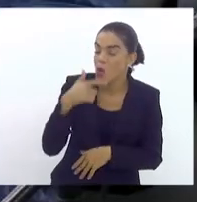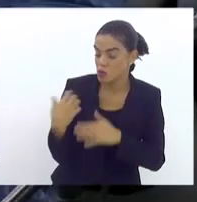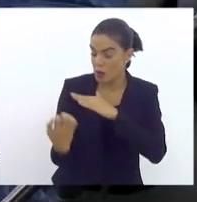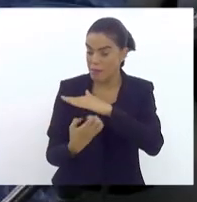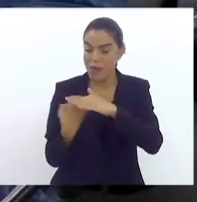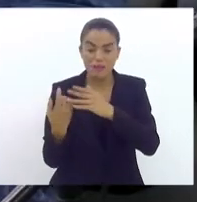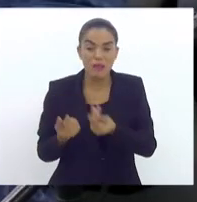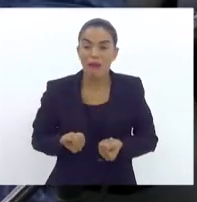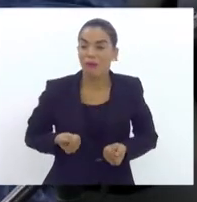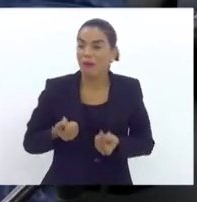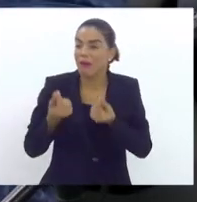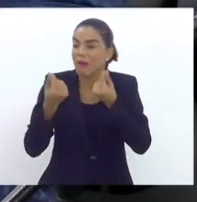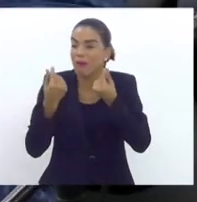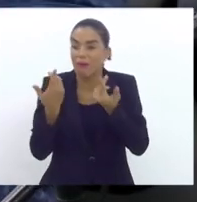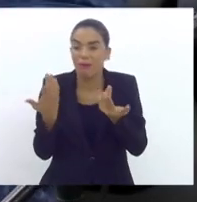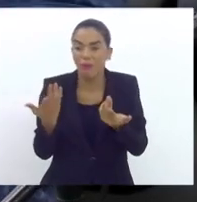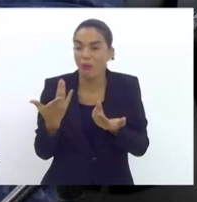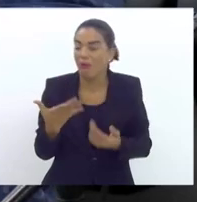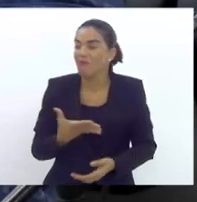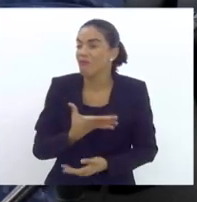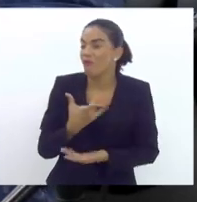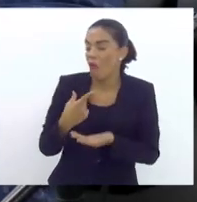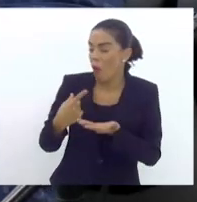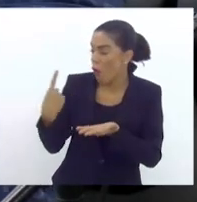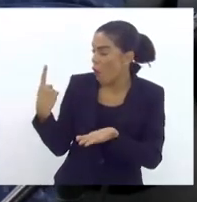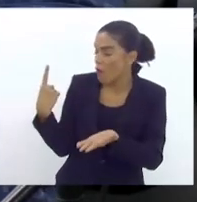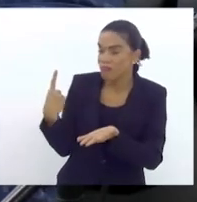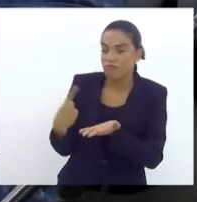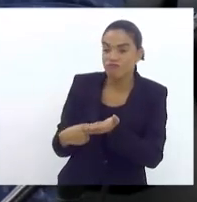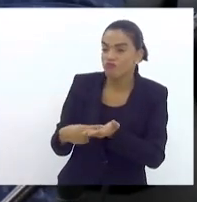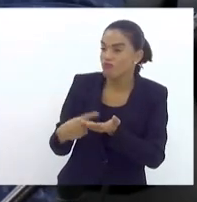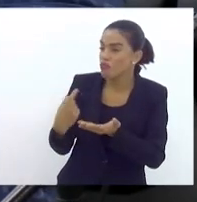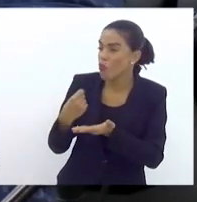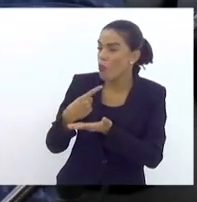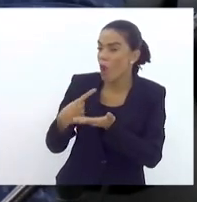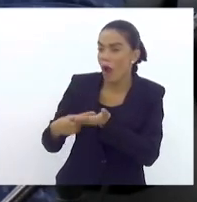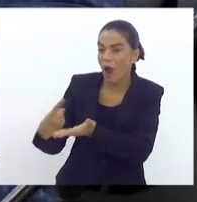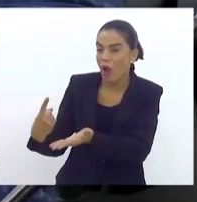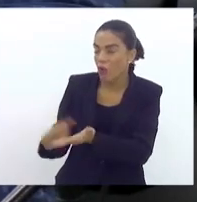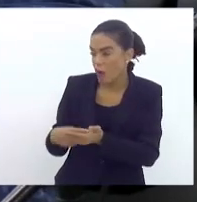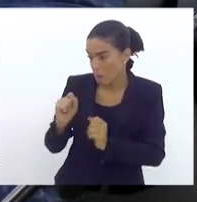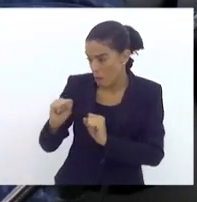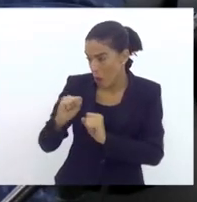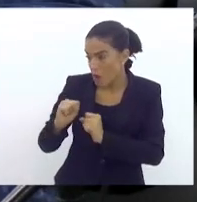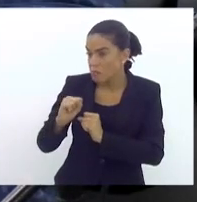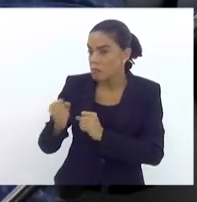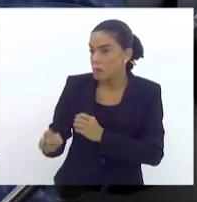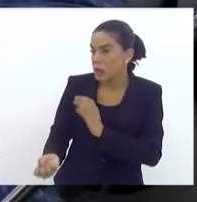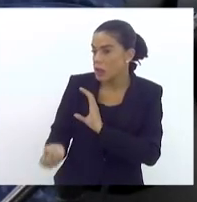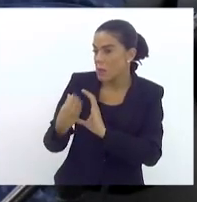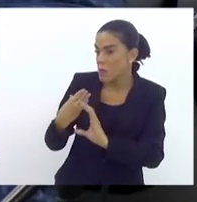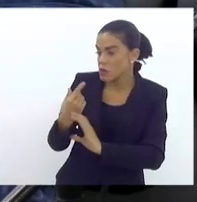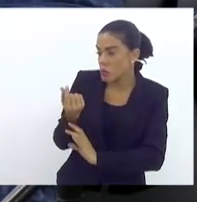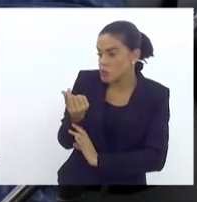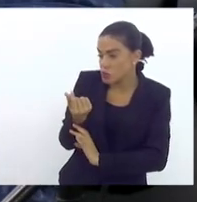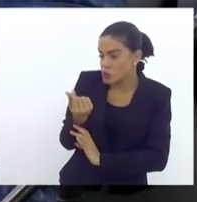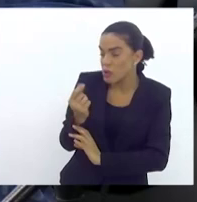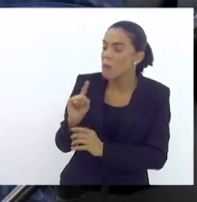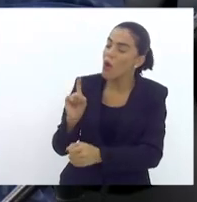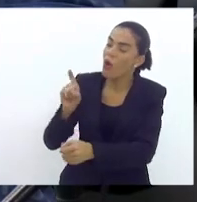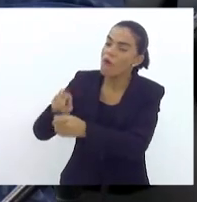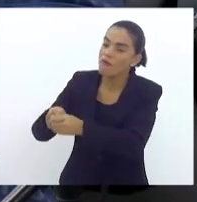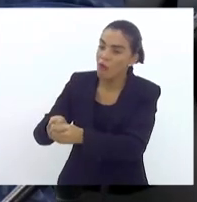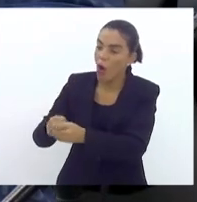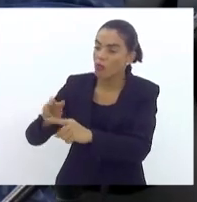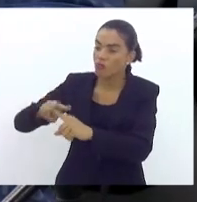empresário vou fechar um acordo de não sei quantos milhões ela precisa depositar um sinal se você puder enviar o sinal depois recompenso